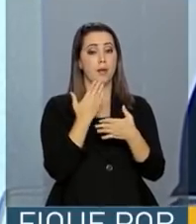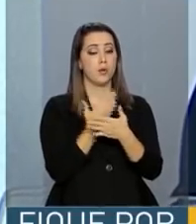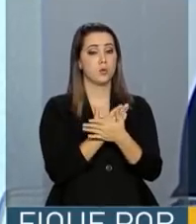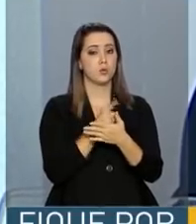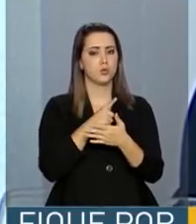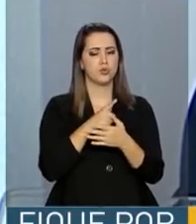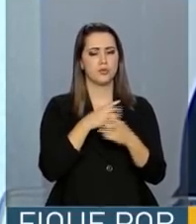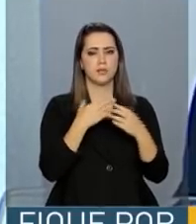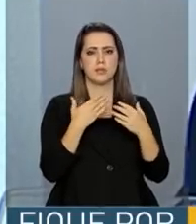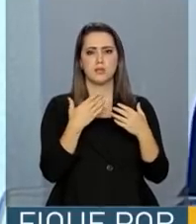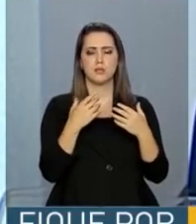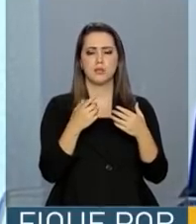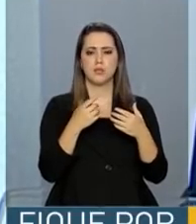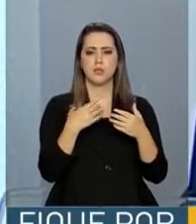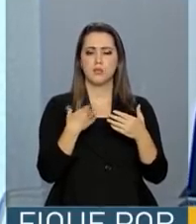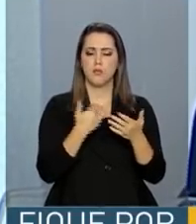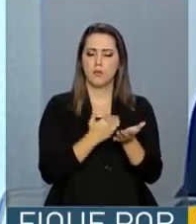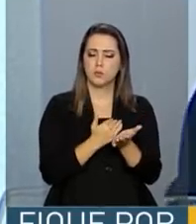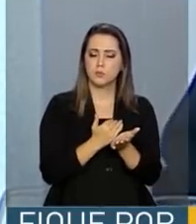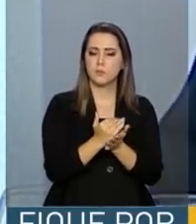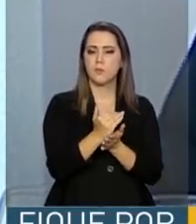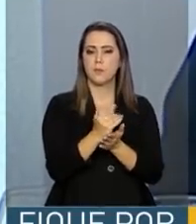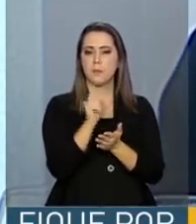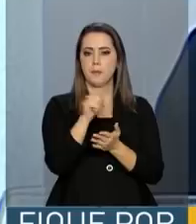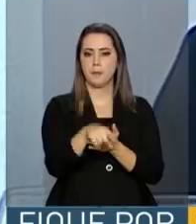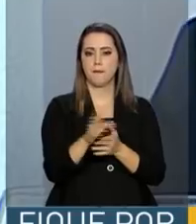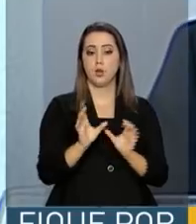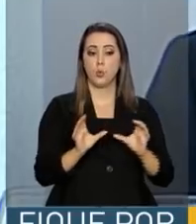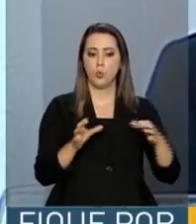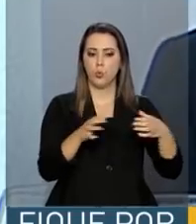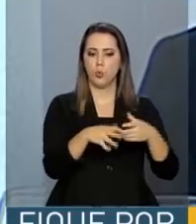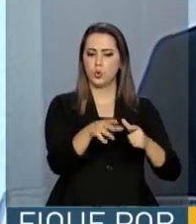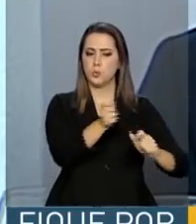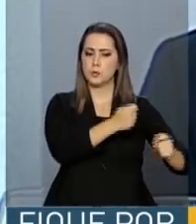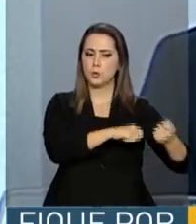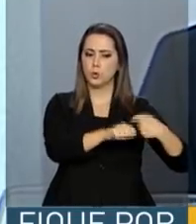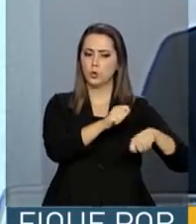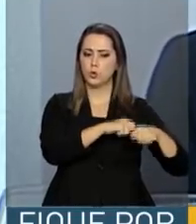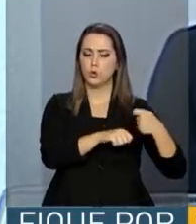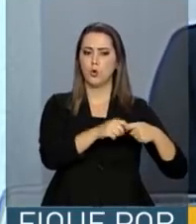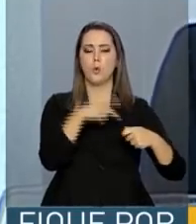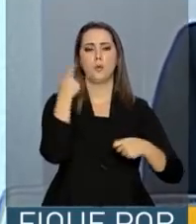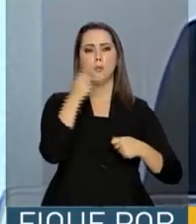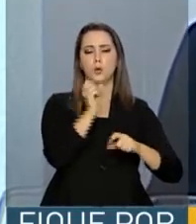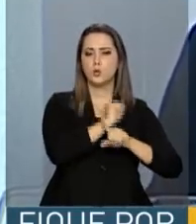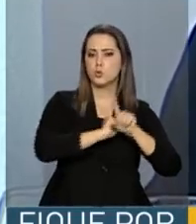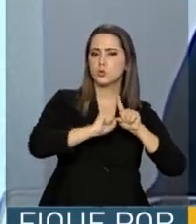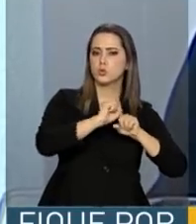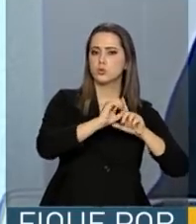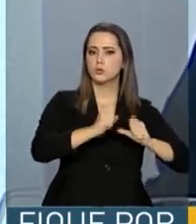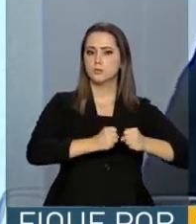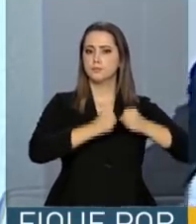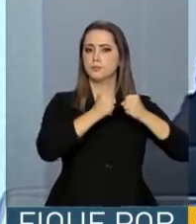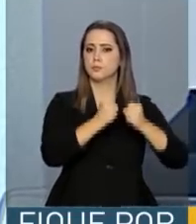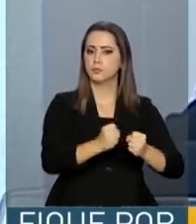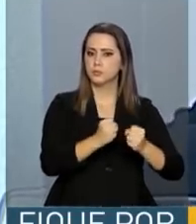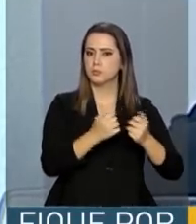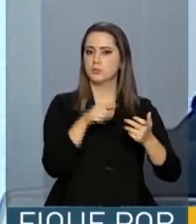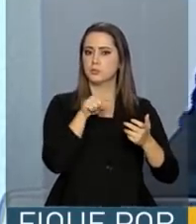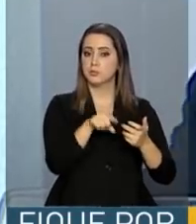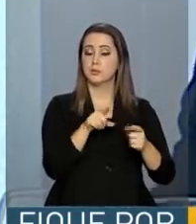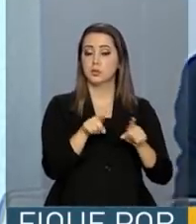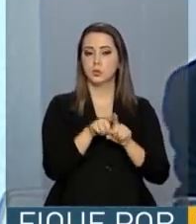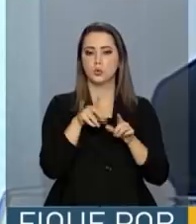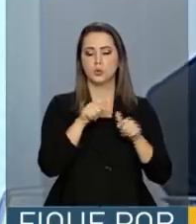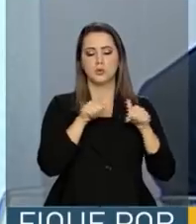tivesse voltar às suas origens é um bloco econômico político social e assim se comportou os atos todos